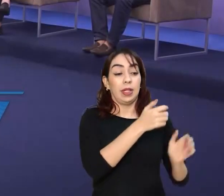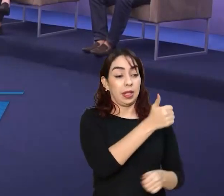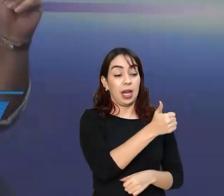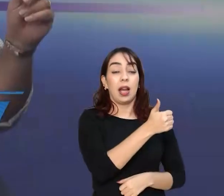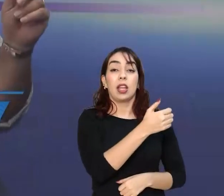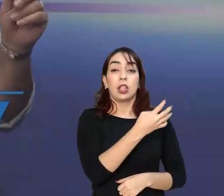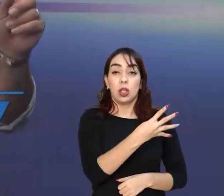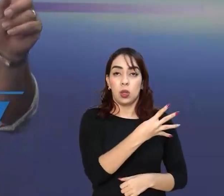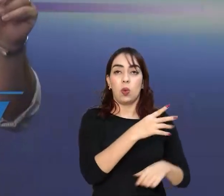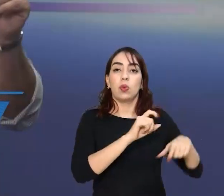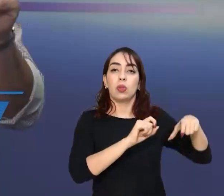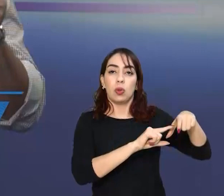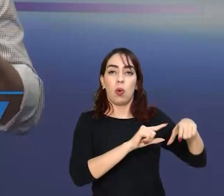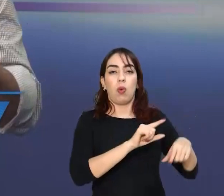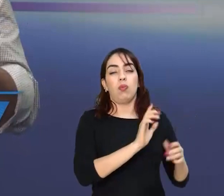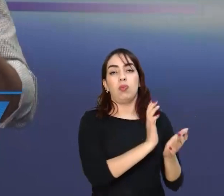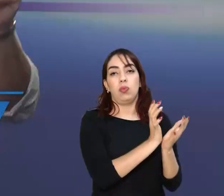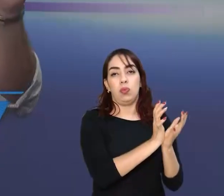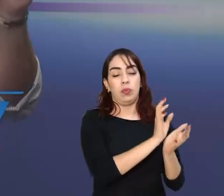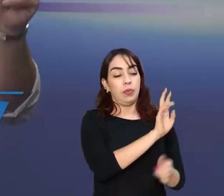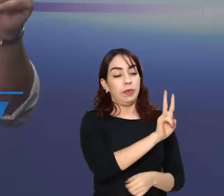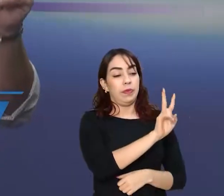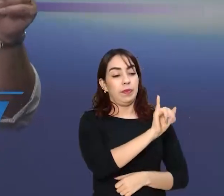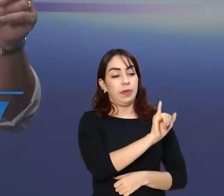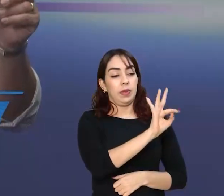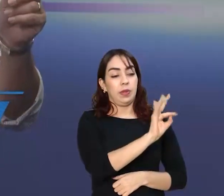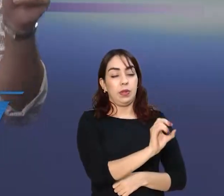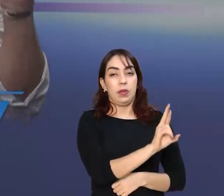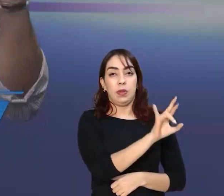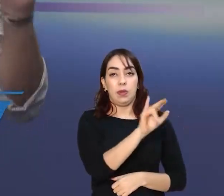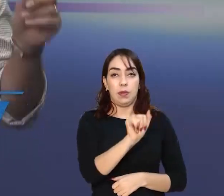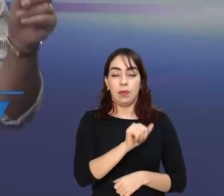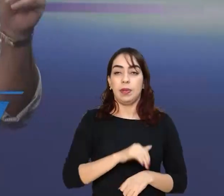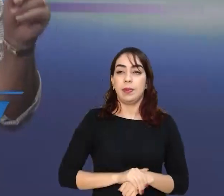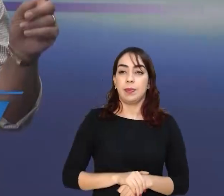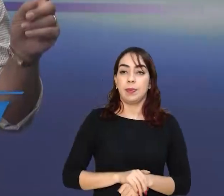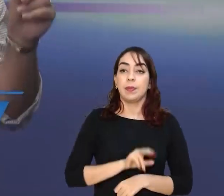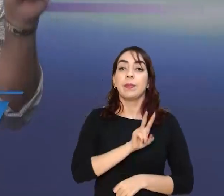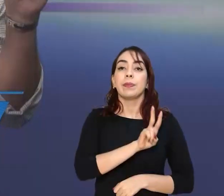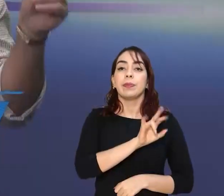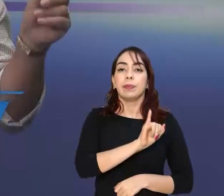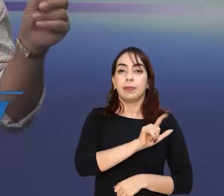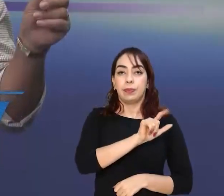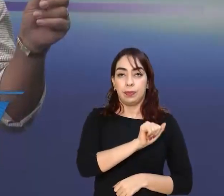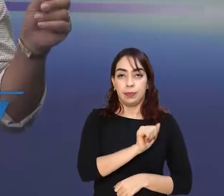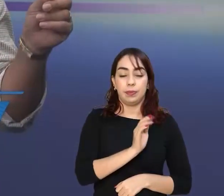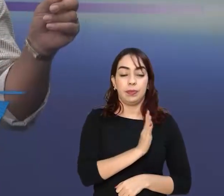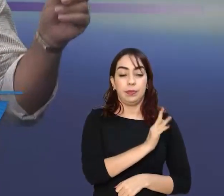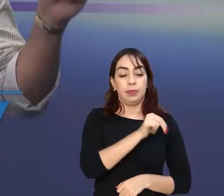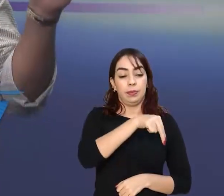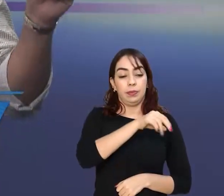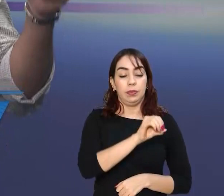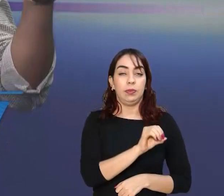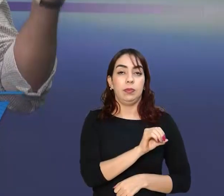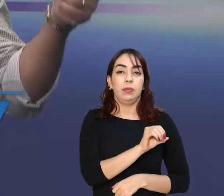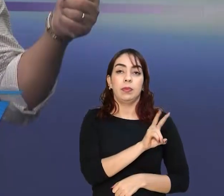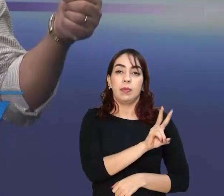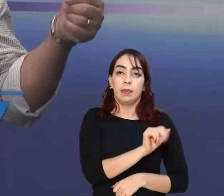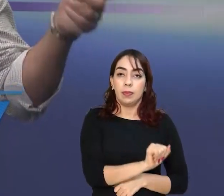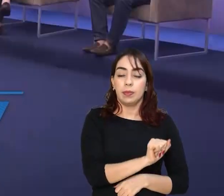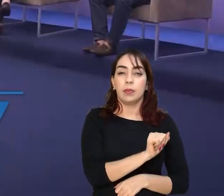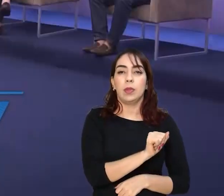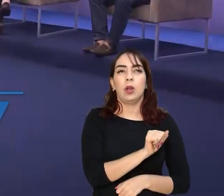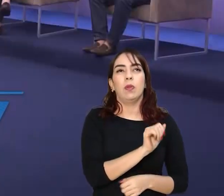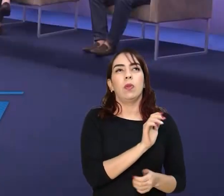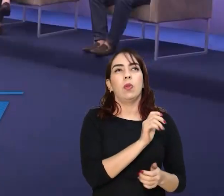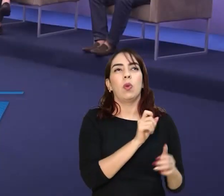gols. É. 14 gols de saldo. Cadê a Vila Nova, 20 pontos, com 11 gols de saldo. E Vila Nova tem um jogo a menos. Um jogo a menos. Que é